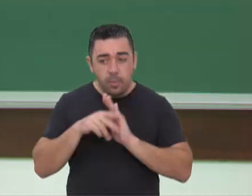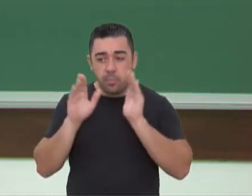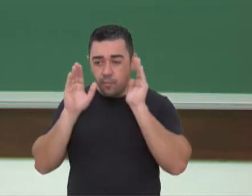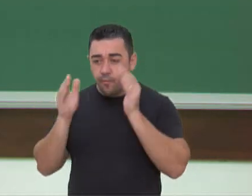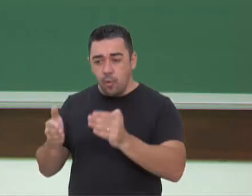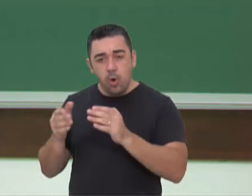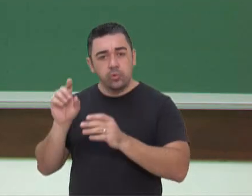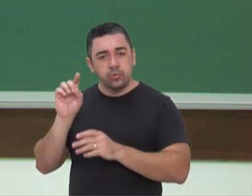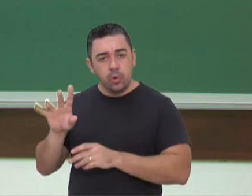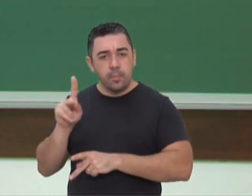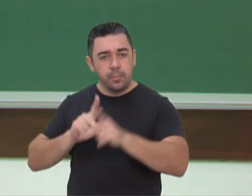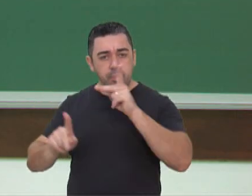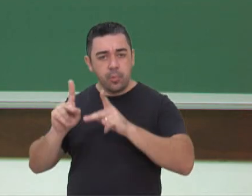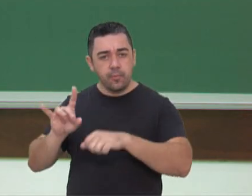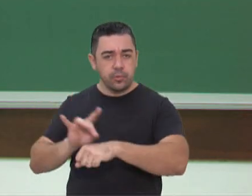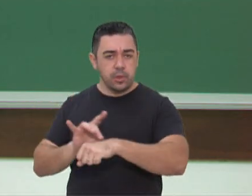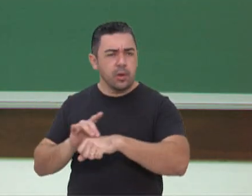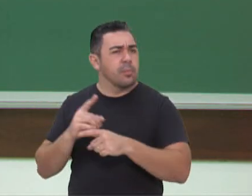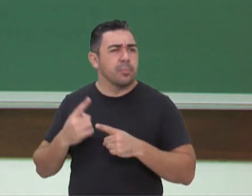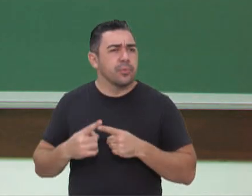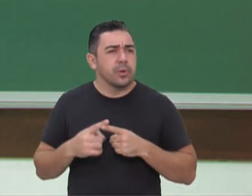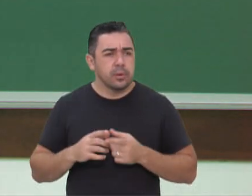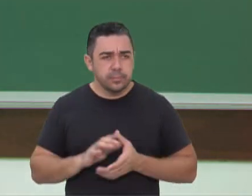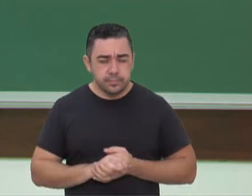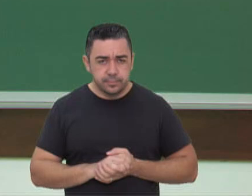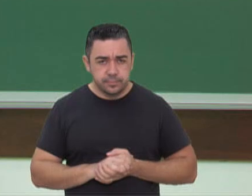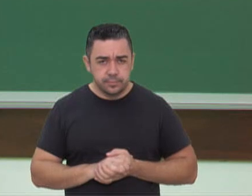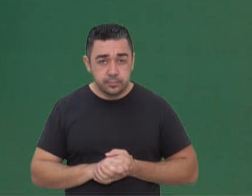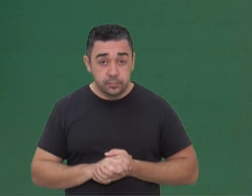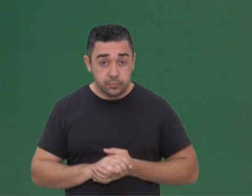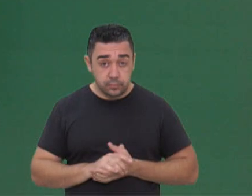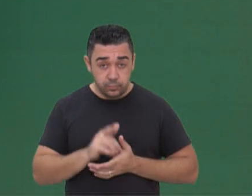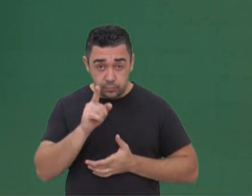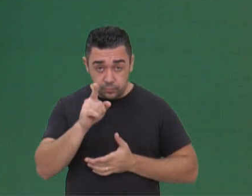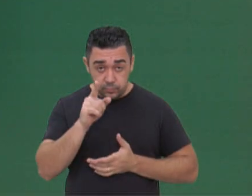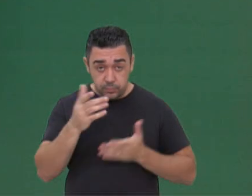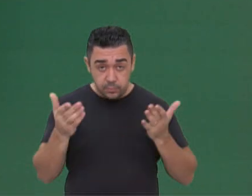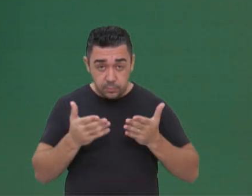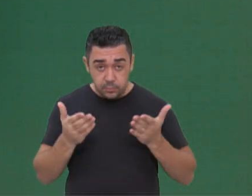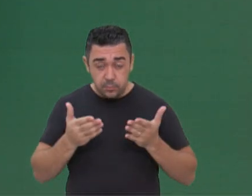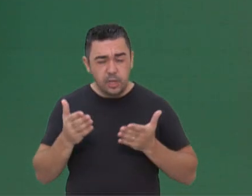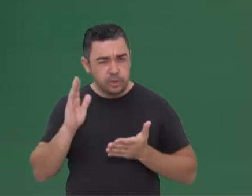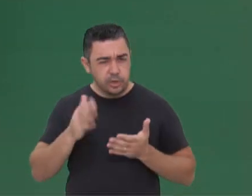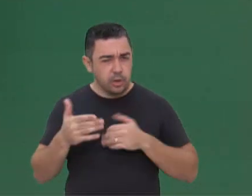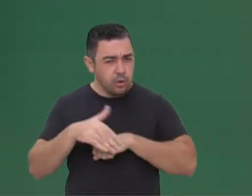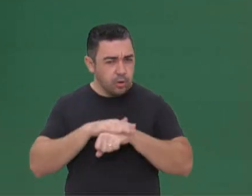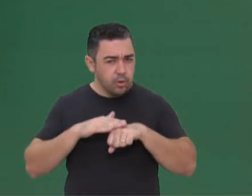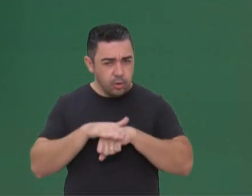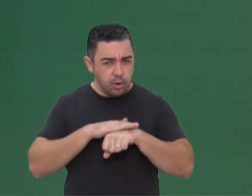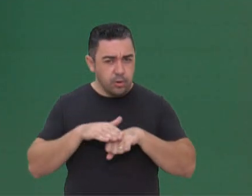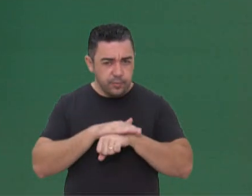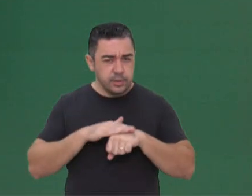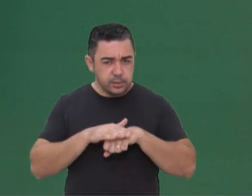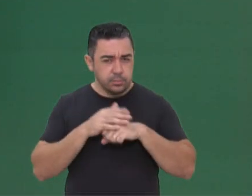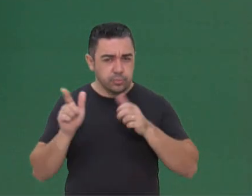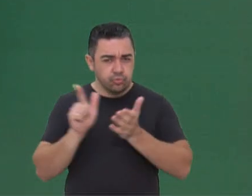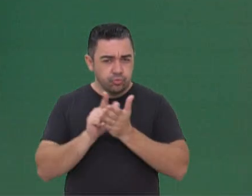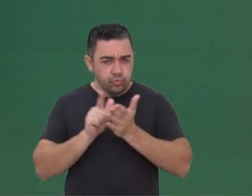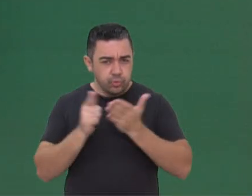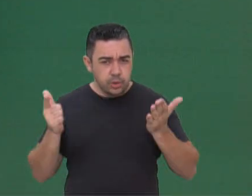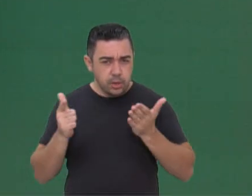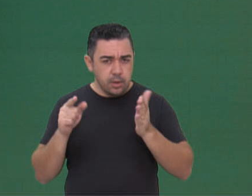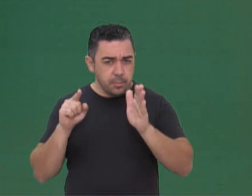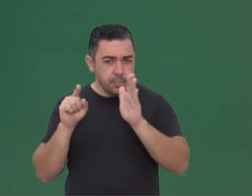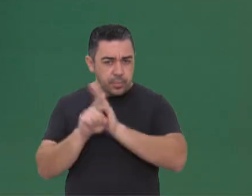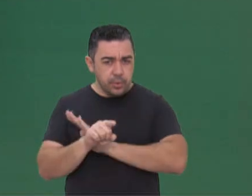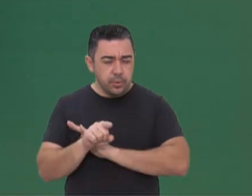os negros. Por que será isso? Ei, já que nós conversamos, você viu essas capas, e eu terminei com essa